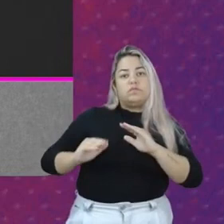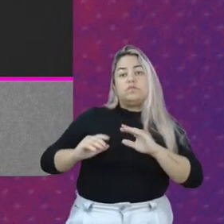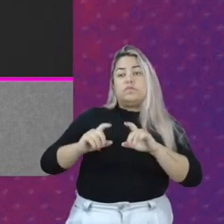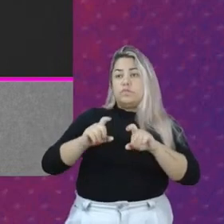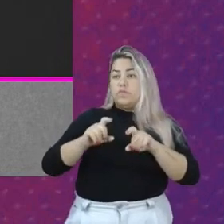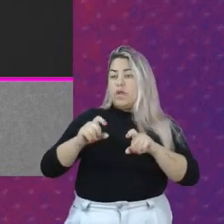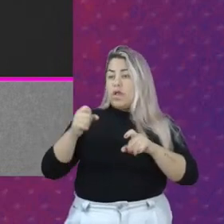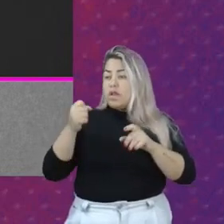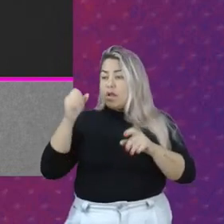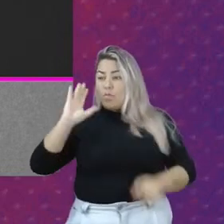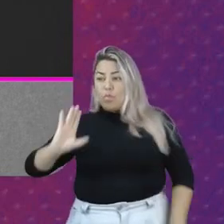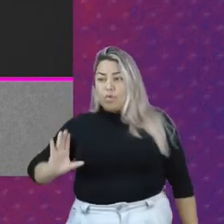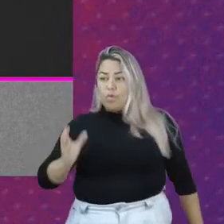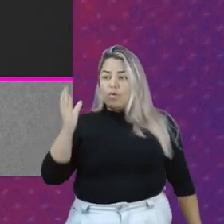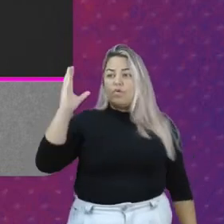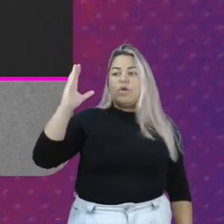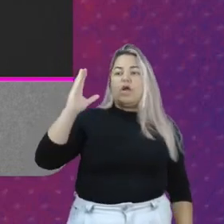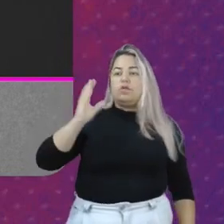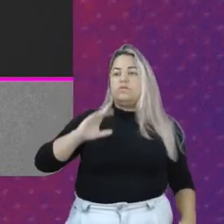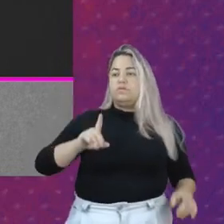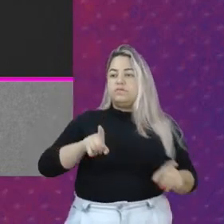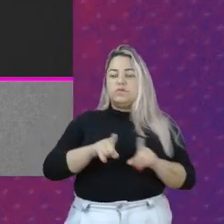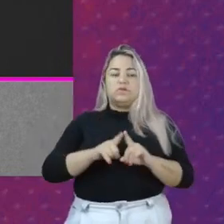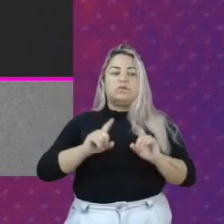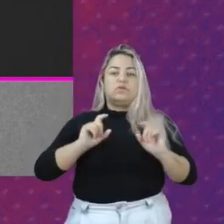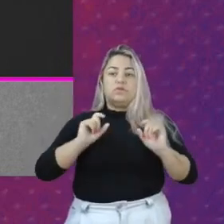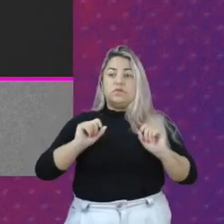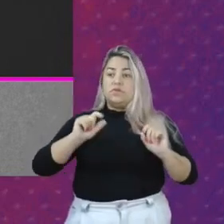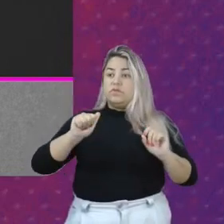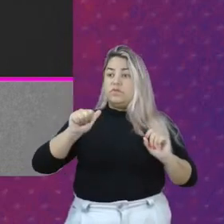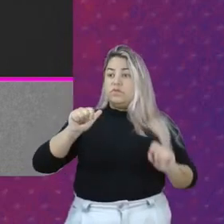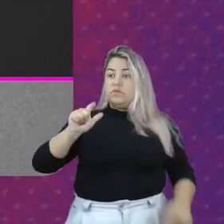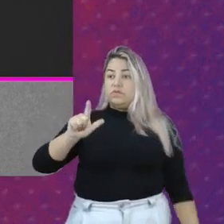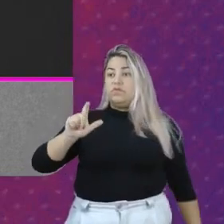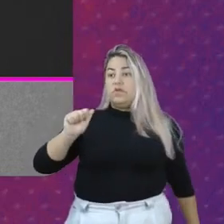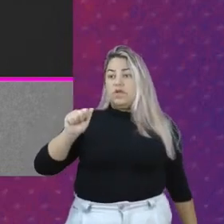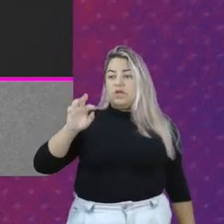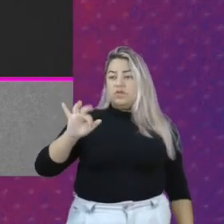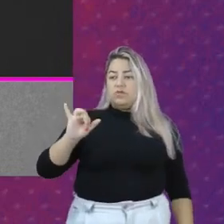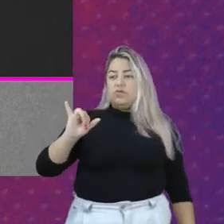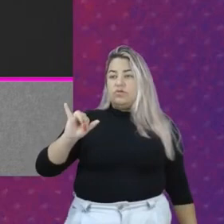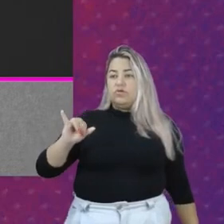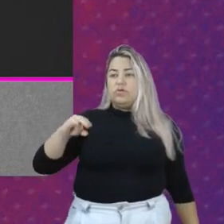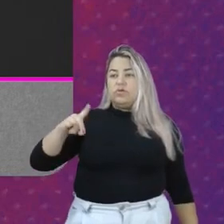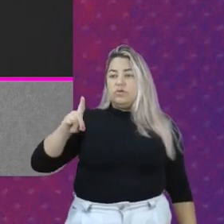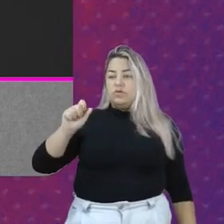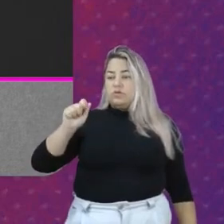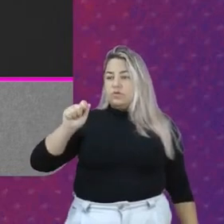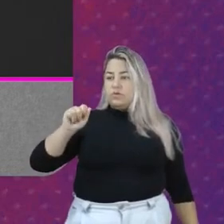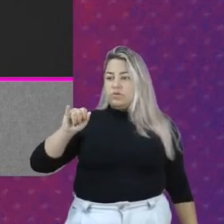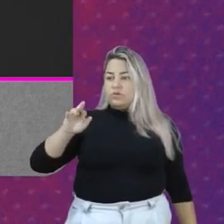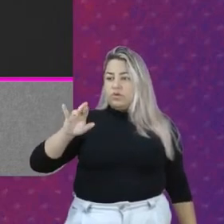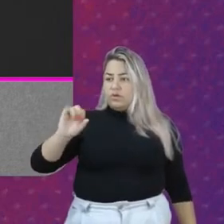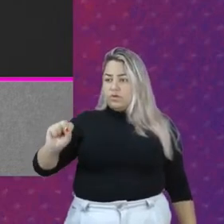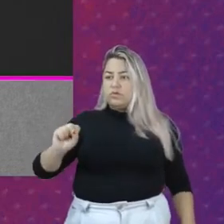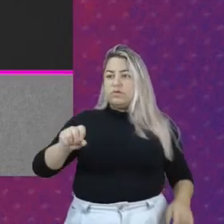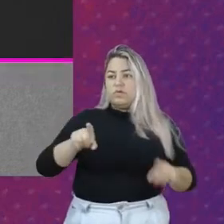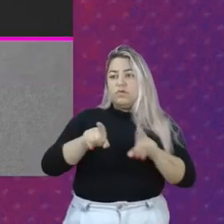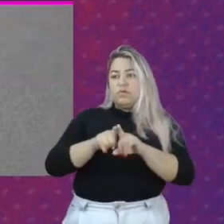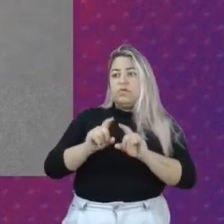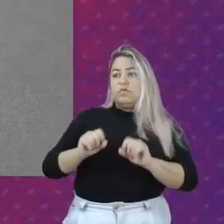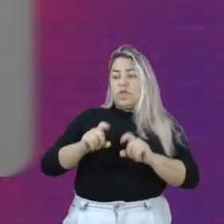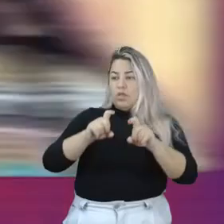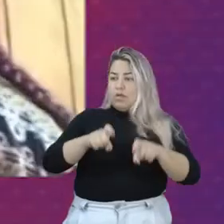eram muito caras, a posição dos latifundiários foi vitoriosa, reafirmando seu poder num Brasil